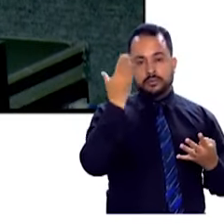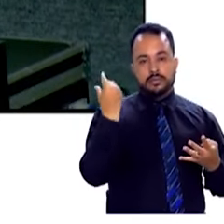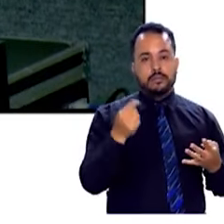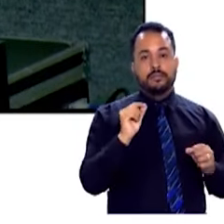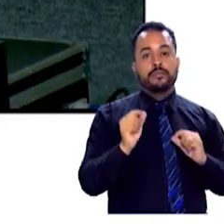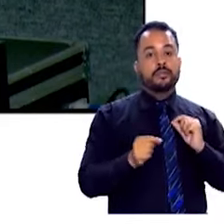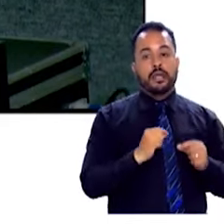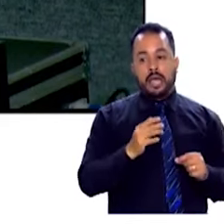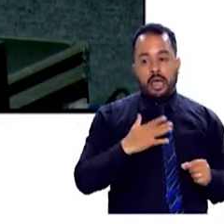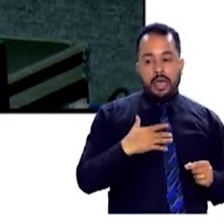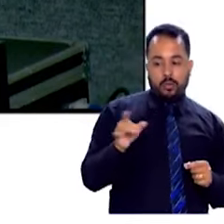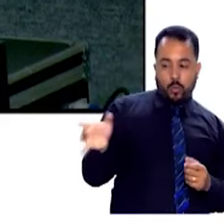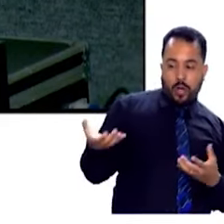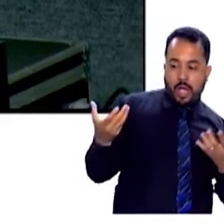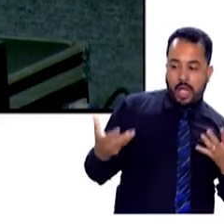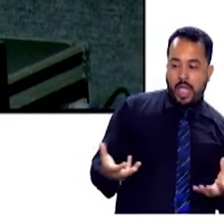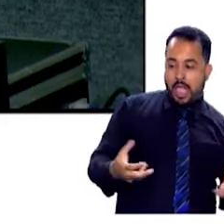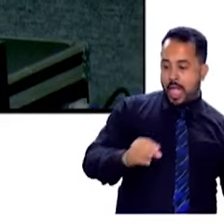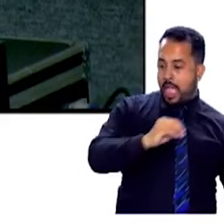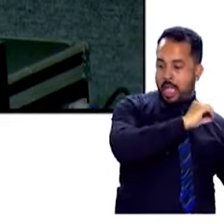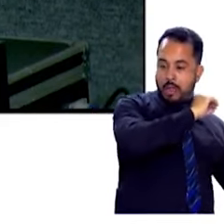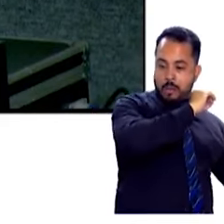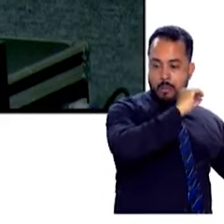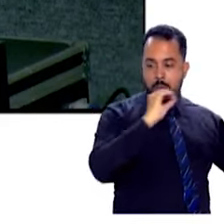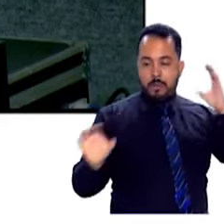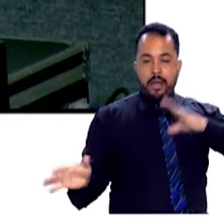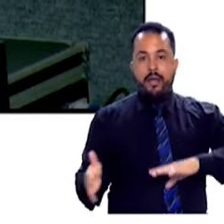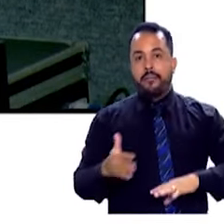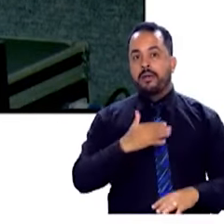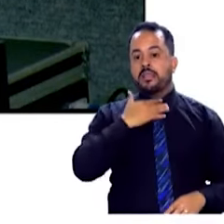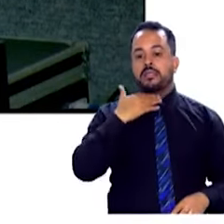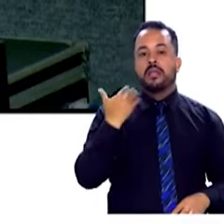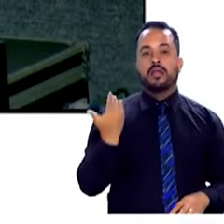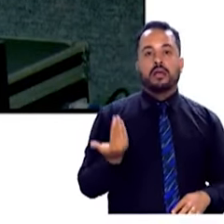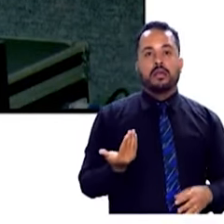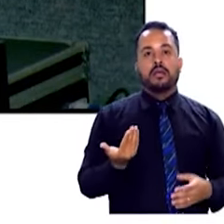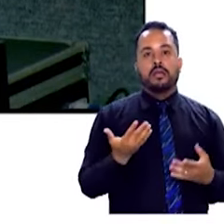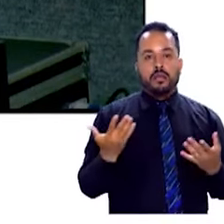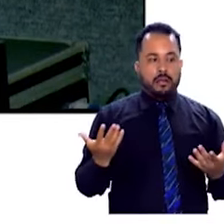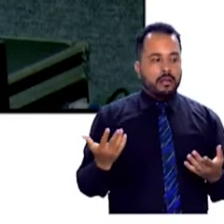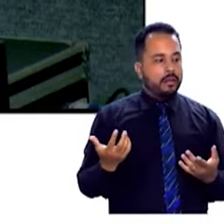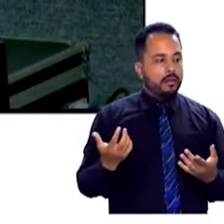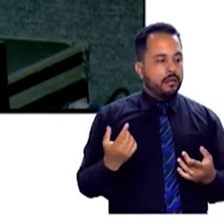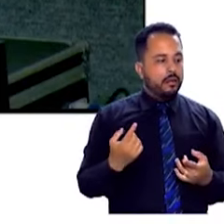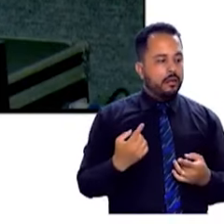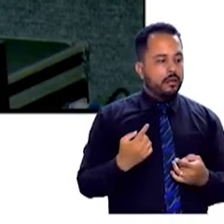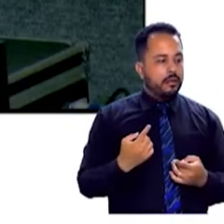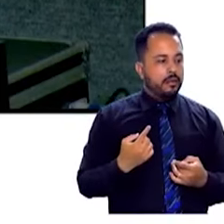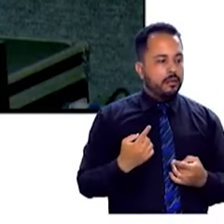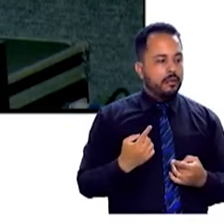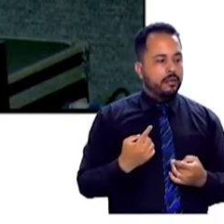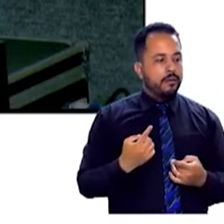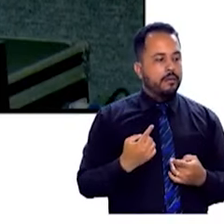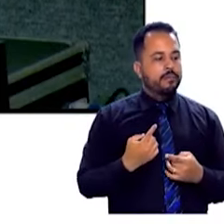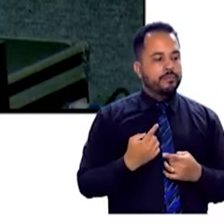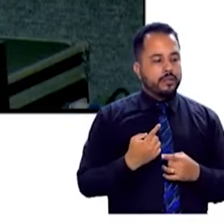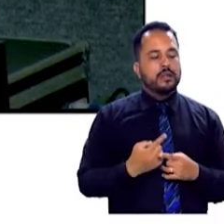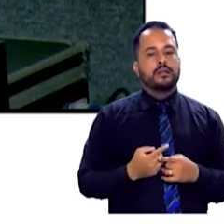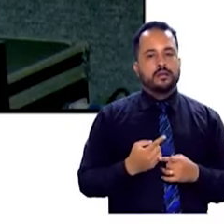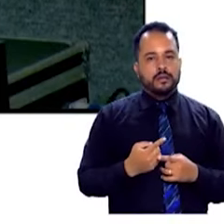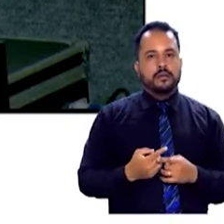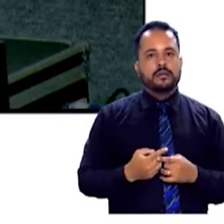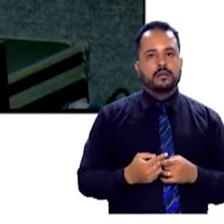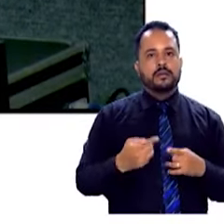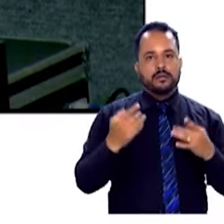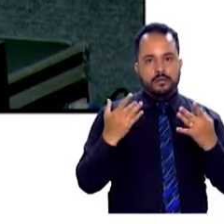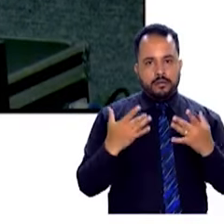intenção de de de de de de terminar a vida e tal então eles não estão distinguindo é uma distinguish Eles não estão dizendo o precedente anterior estava errado e agora nós